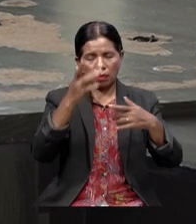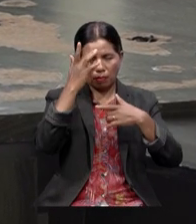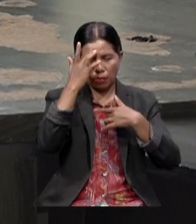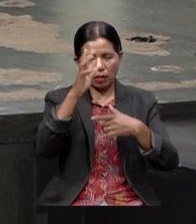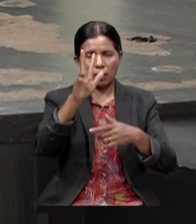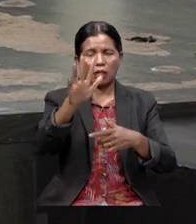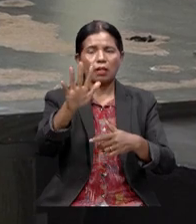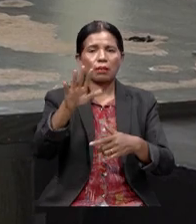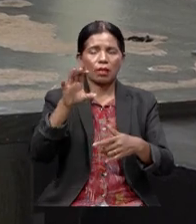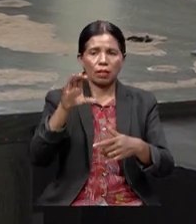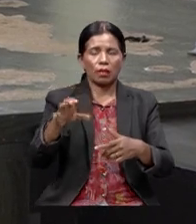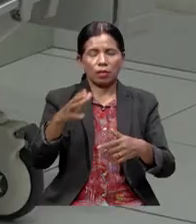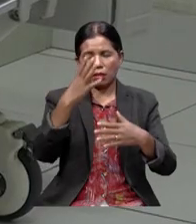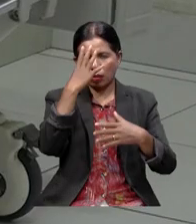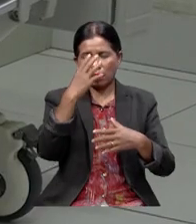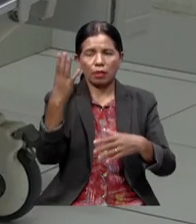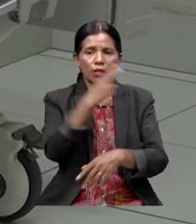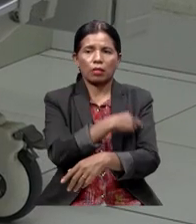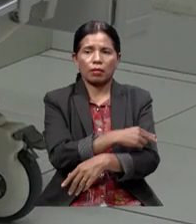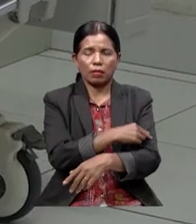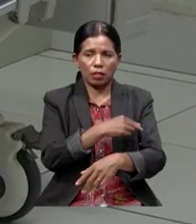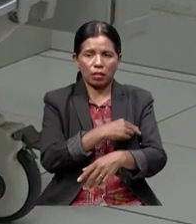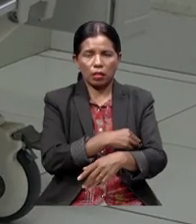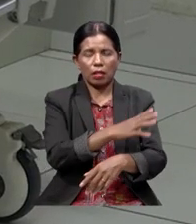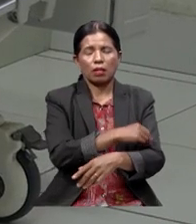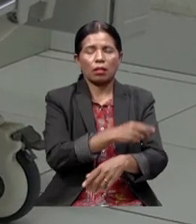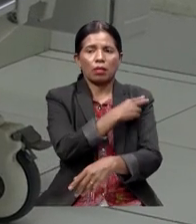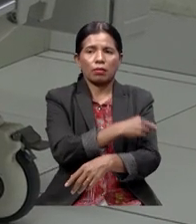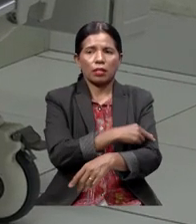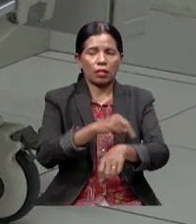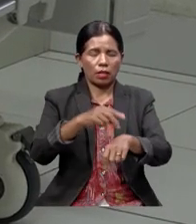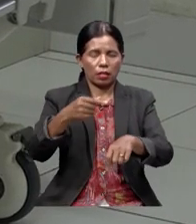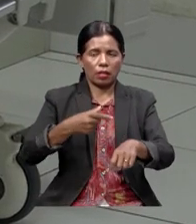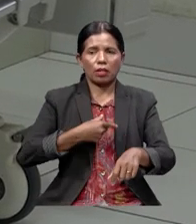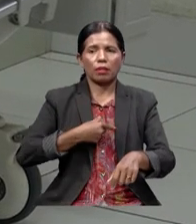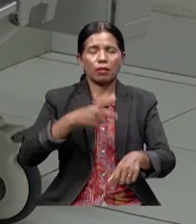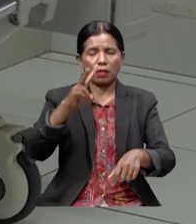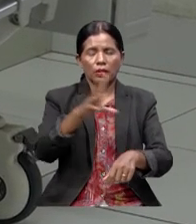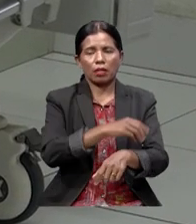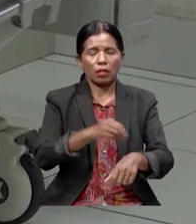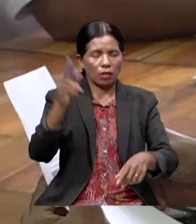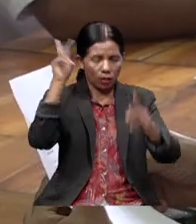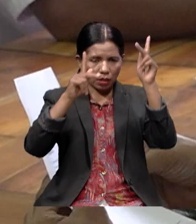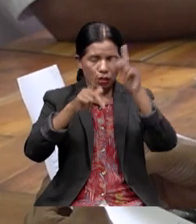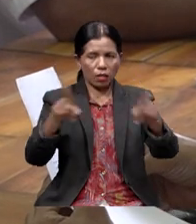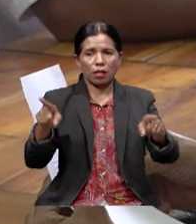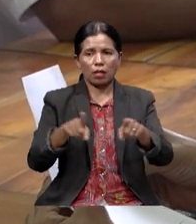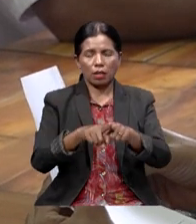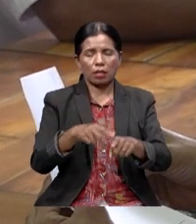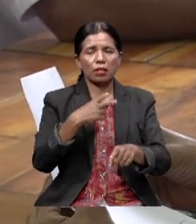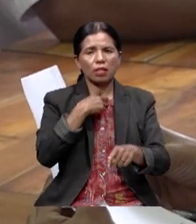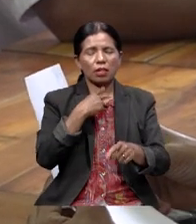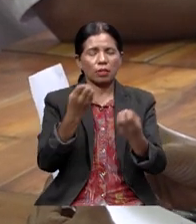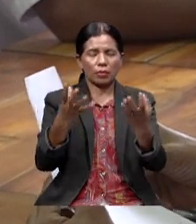resin magbaisa iha internamento psiquiatra, Hospital Nacional Guido Valadares, o caso siranesan, depressivo